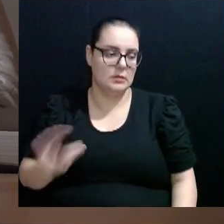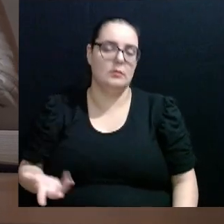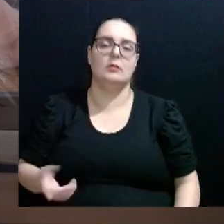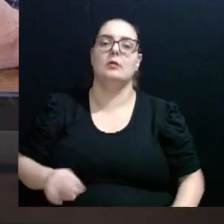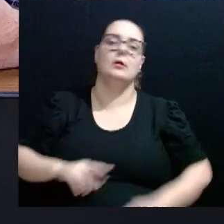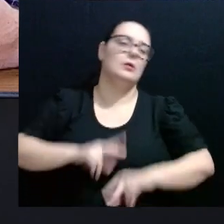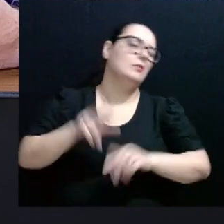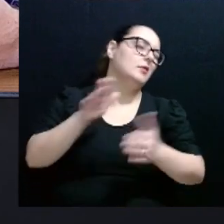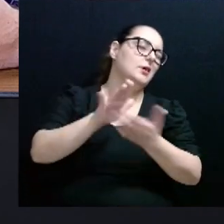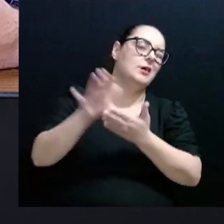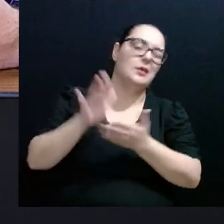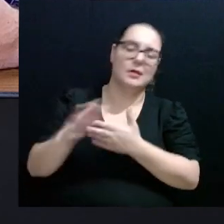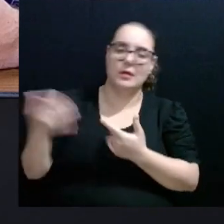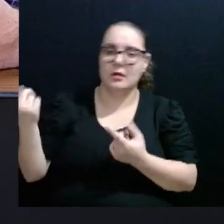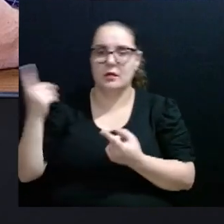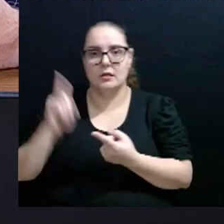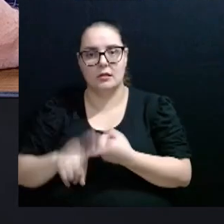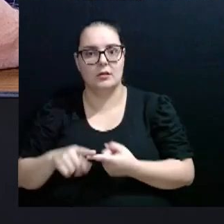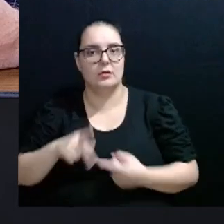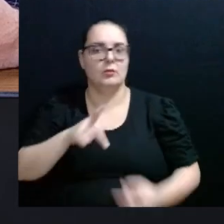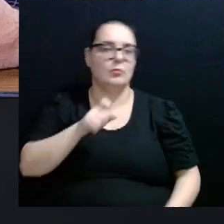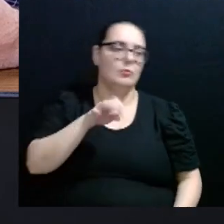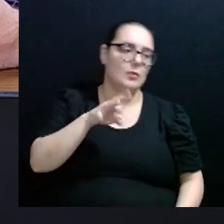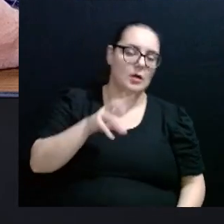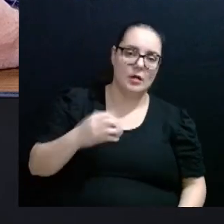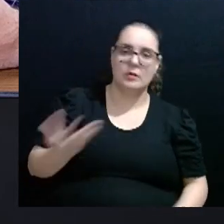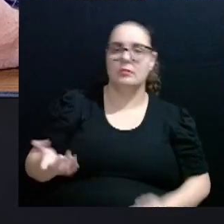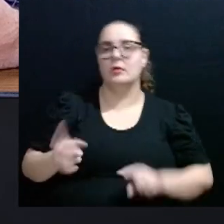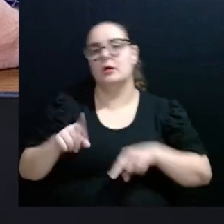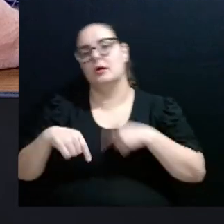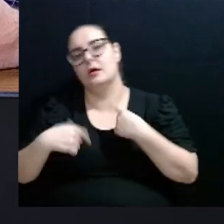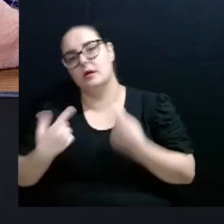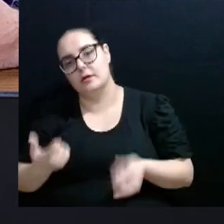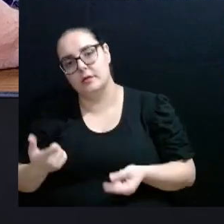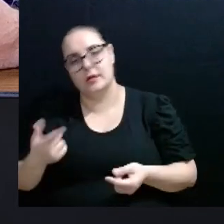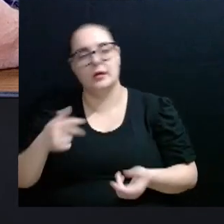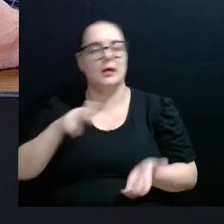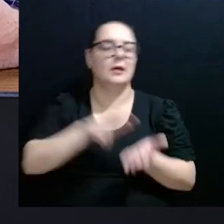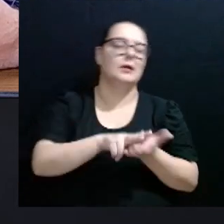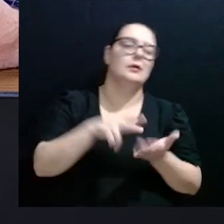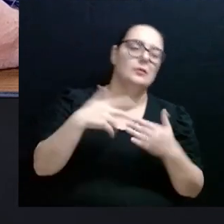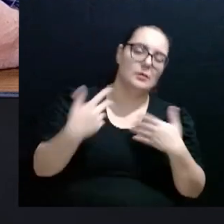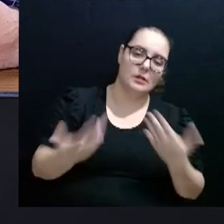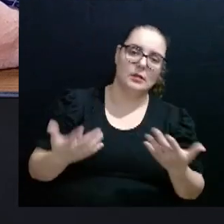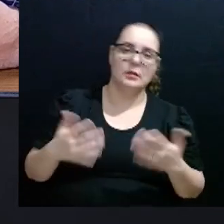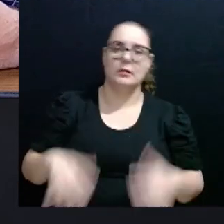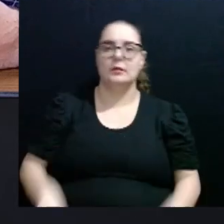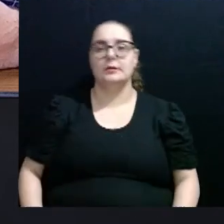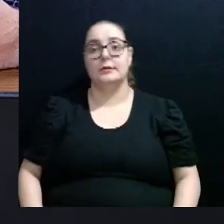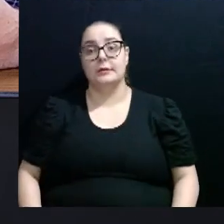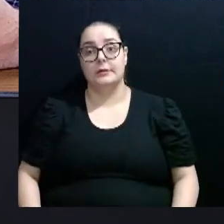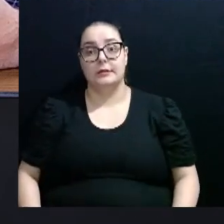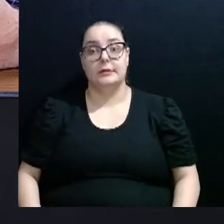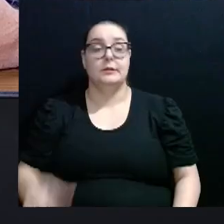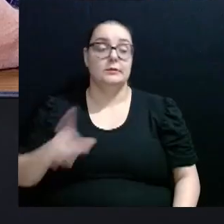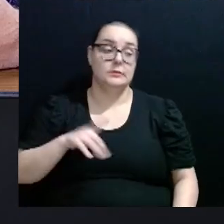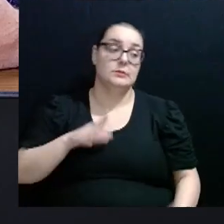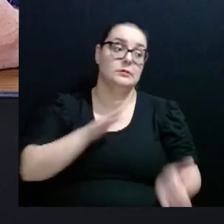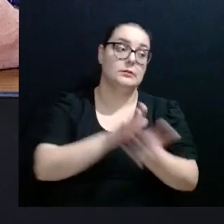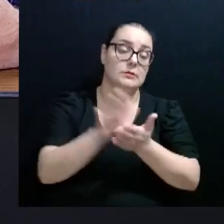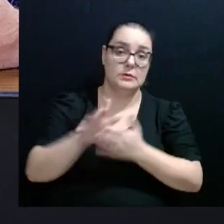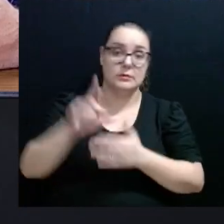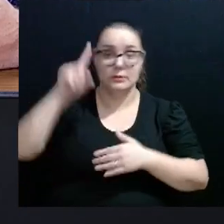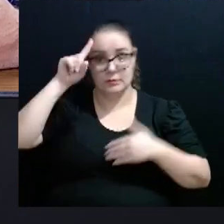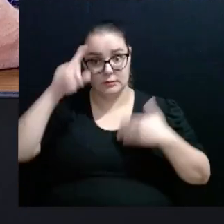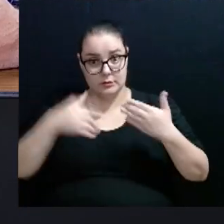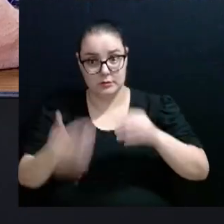como o pátio, né? Então aí para você ir lá regularizar ainda mais, ainda tem as despesas diárias, né? E o